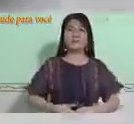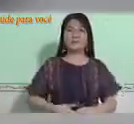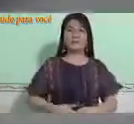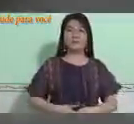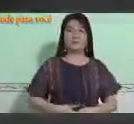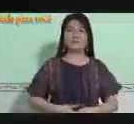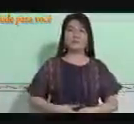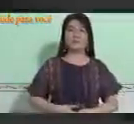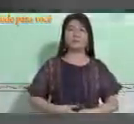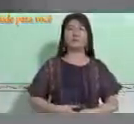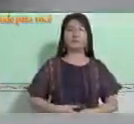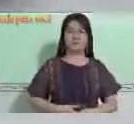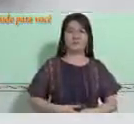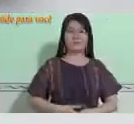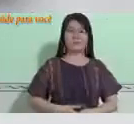da tendinite.